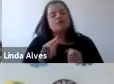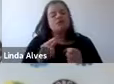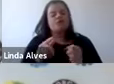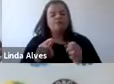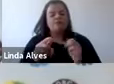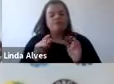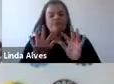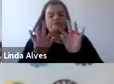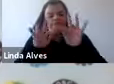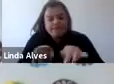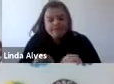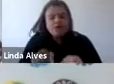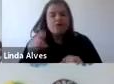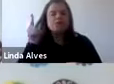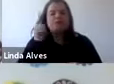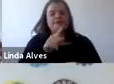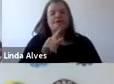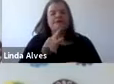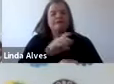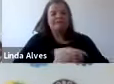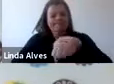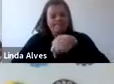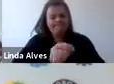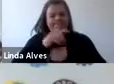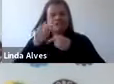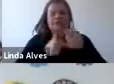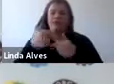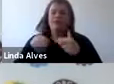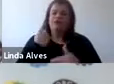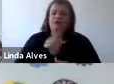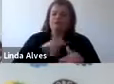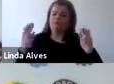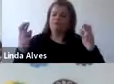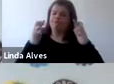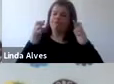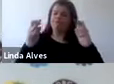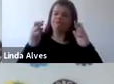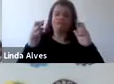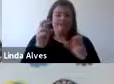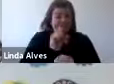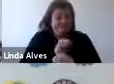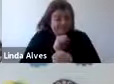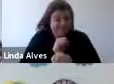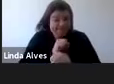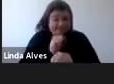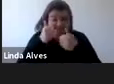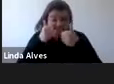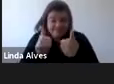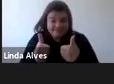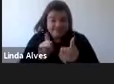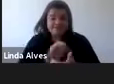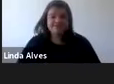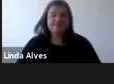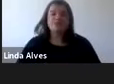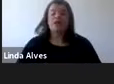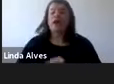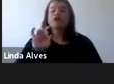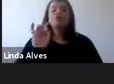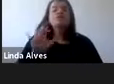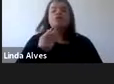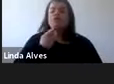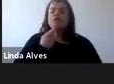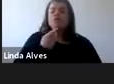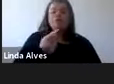condições dignas. É isso que a gente está aqui torcendo e esperando para todos vocês, sabe? E aí, Gilson, eu queria só fazer